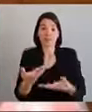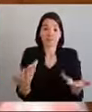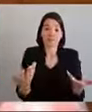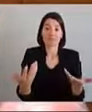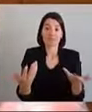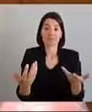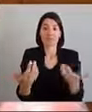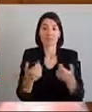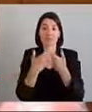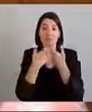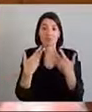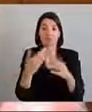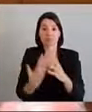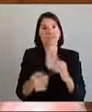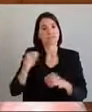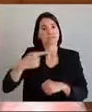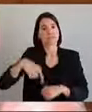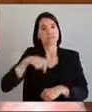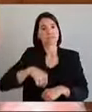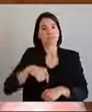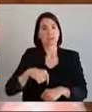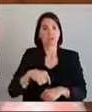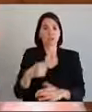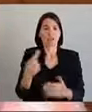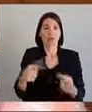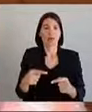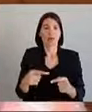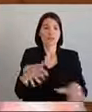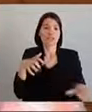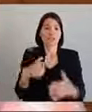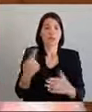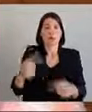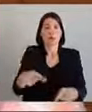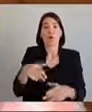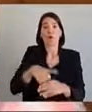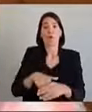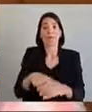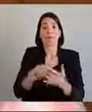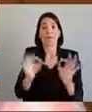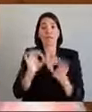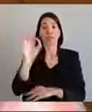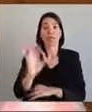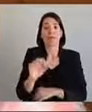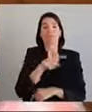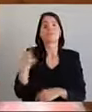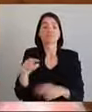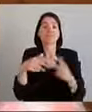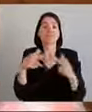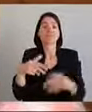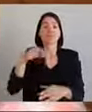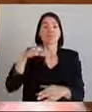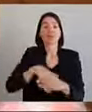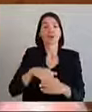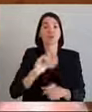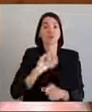e tudo o resto. Sim, nós aqui na Assembleia Municipal só votamos isenções de taxas, mas vocês, senhores e senhores vereadores, na Câmara votam com outro tipo de comparticipações financeiras